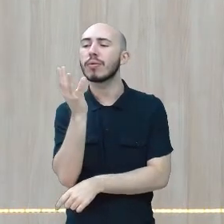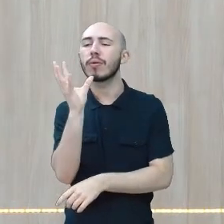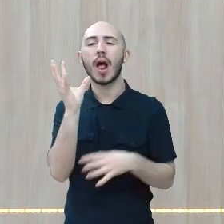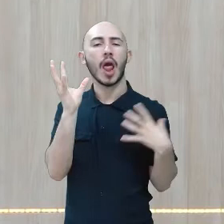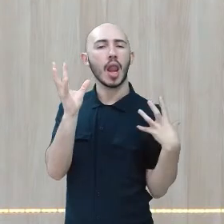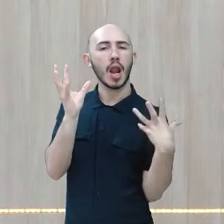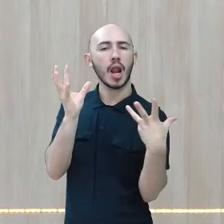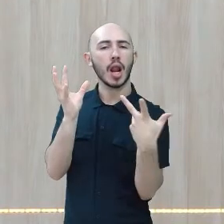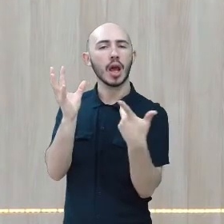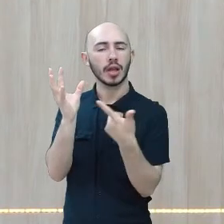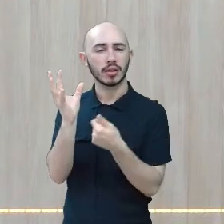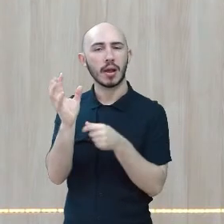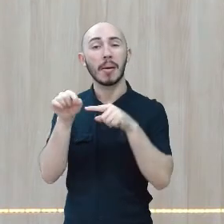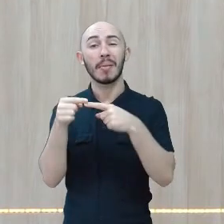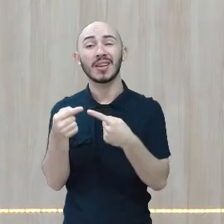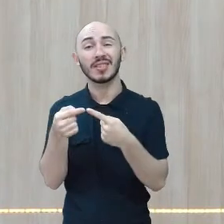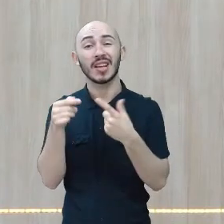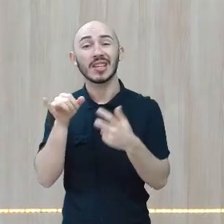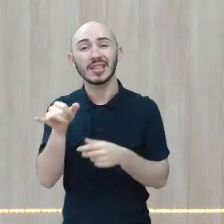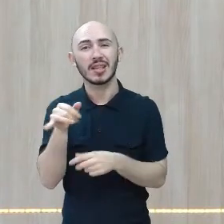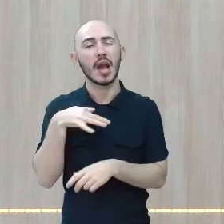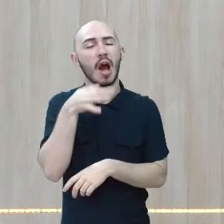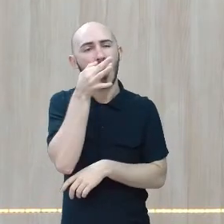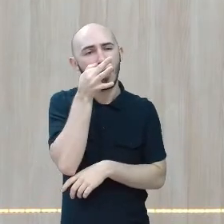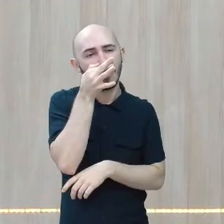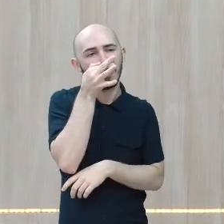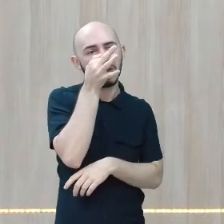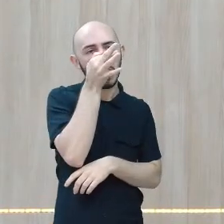ela é maltratada, ela não é alimentada,